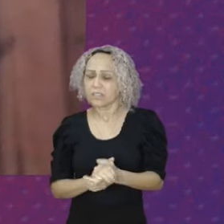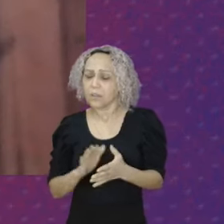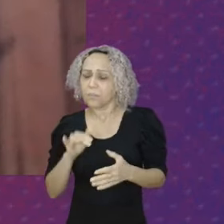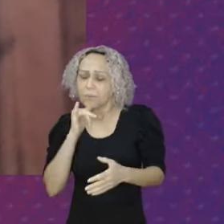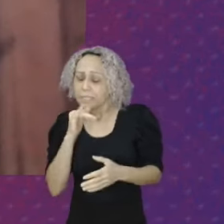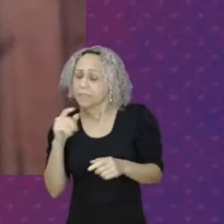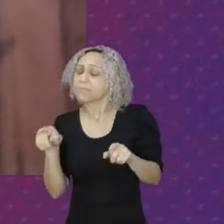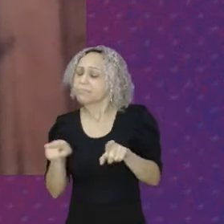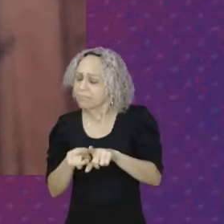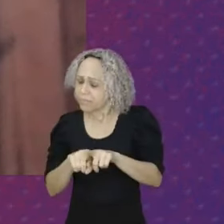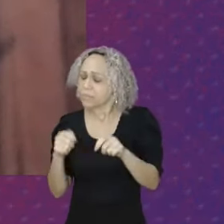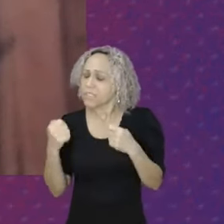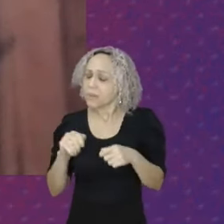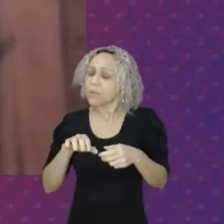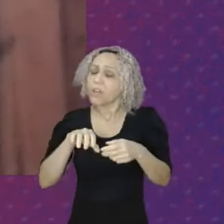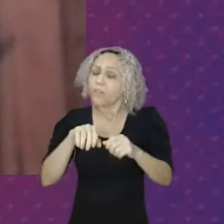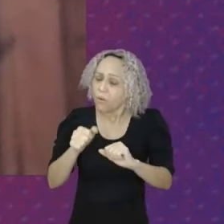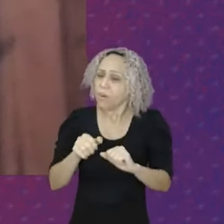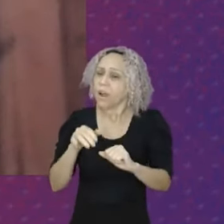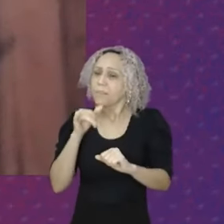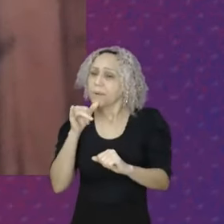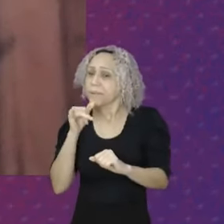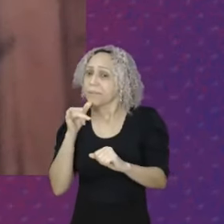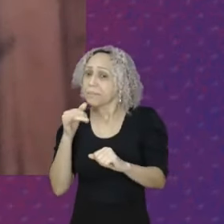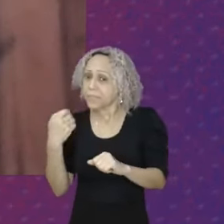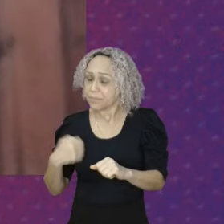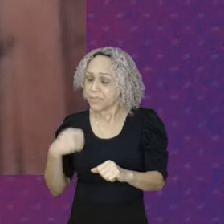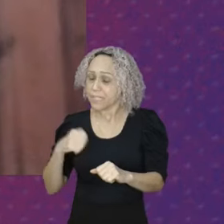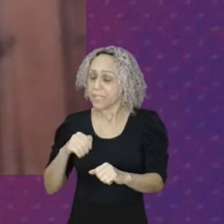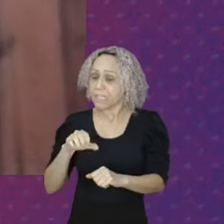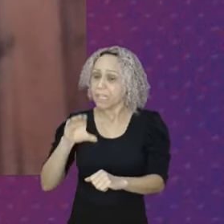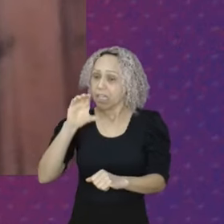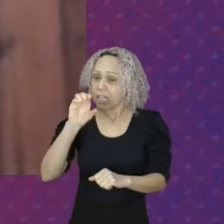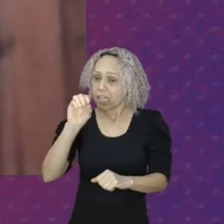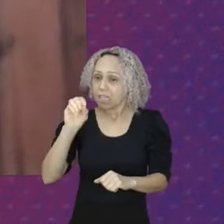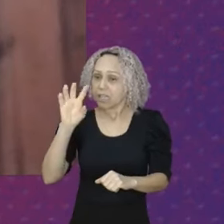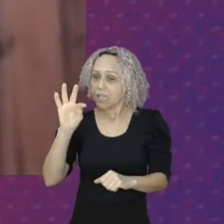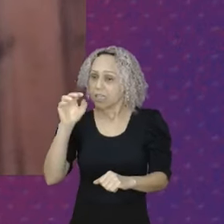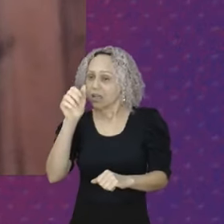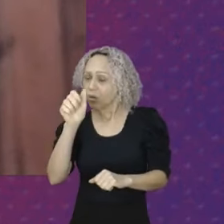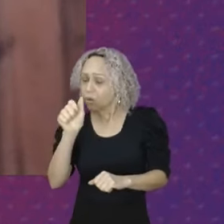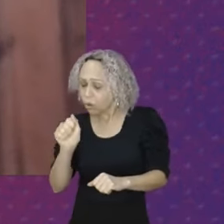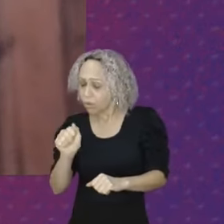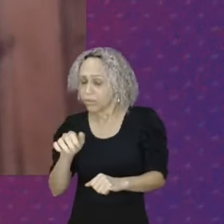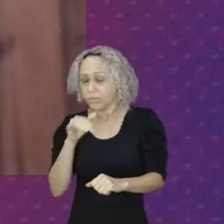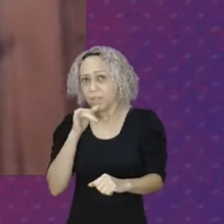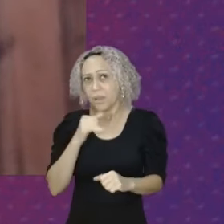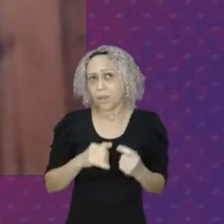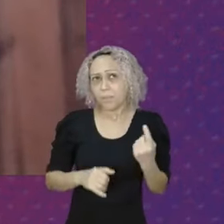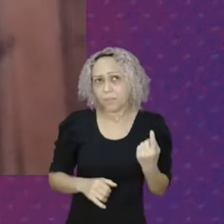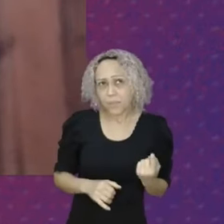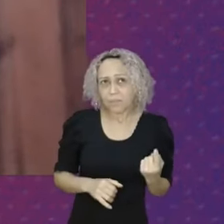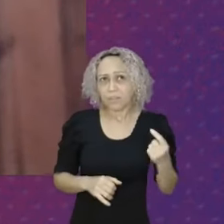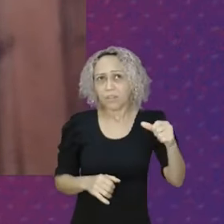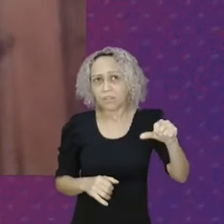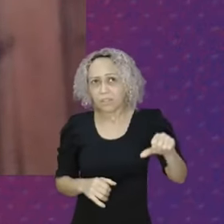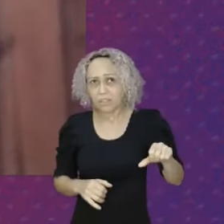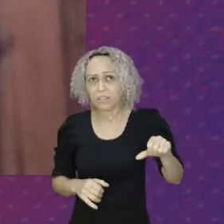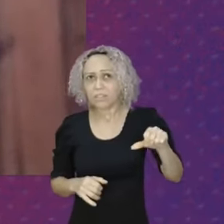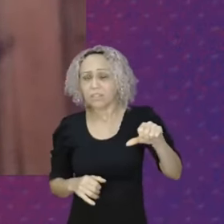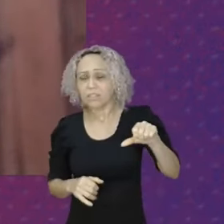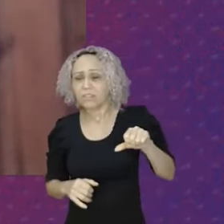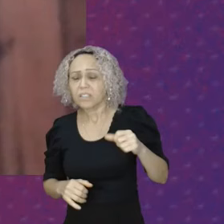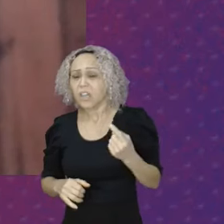trabalho nós temos a lei de cotas que é de 1991 que empresas acima de 100 empregados tem que ter uma